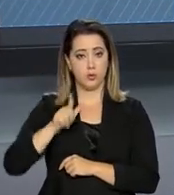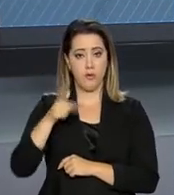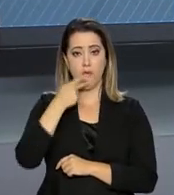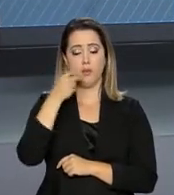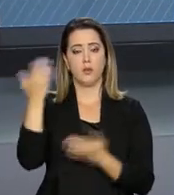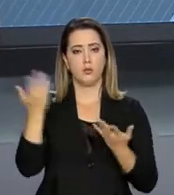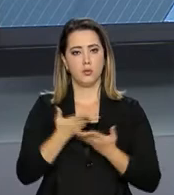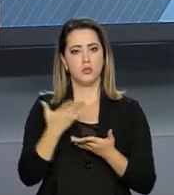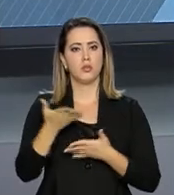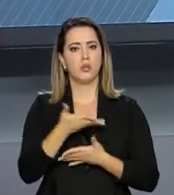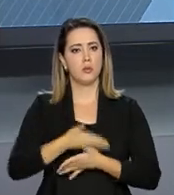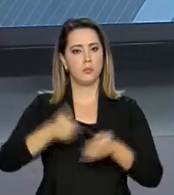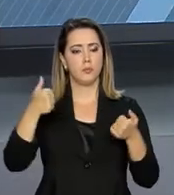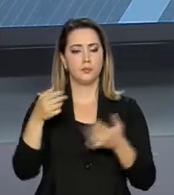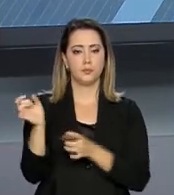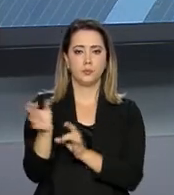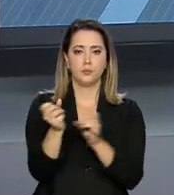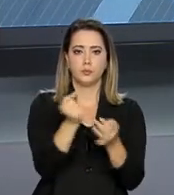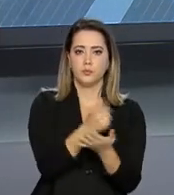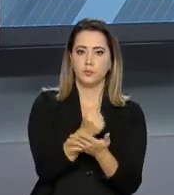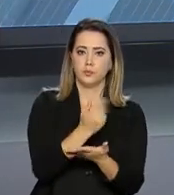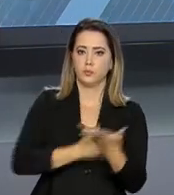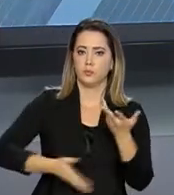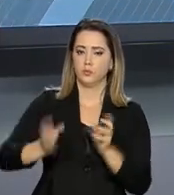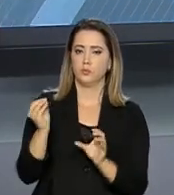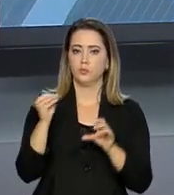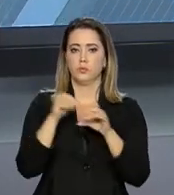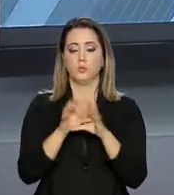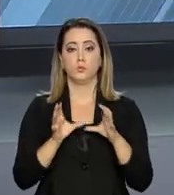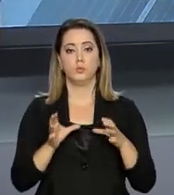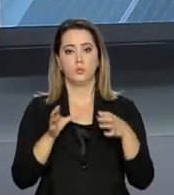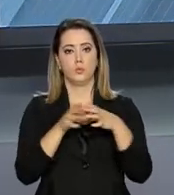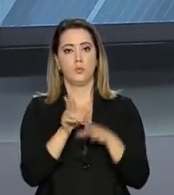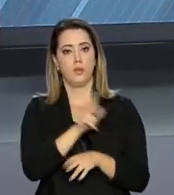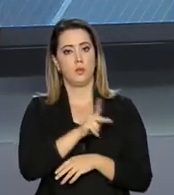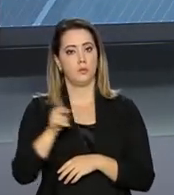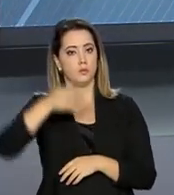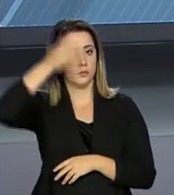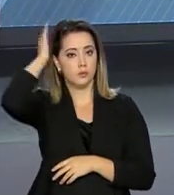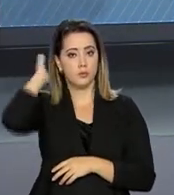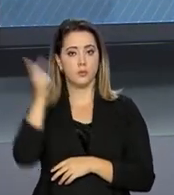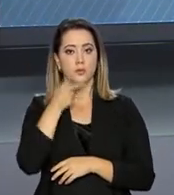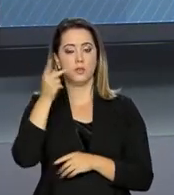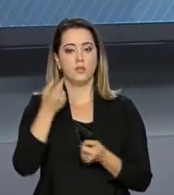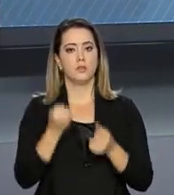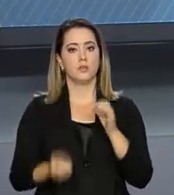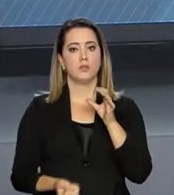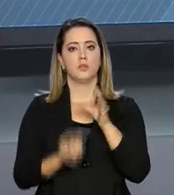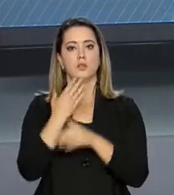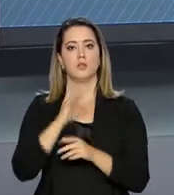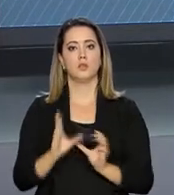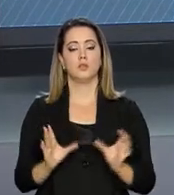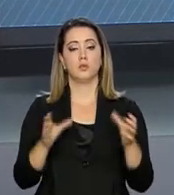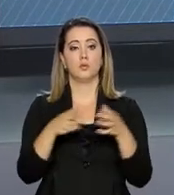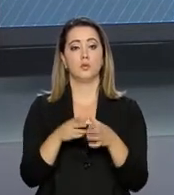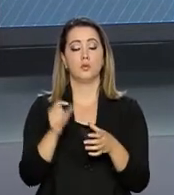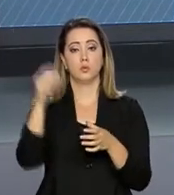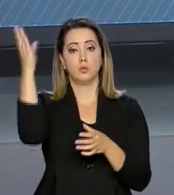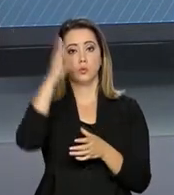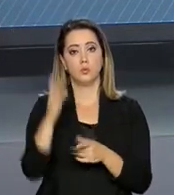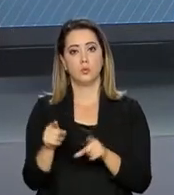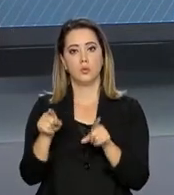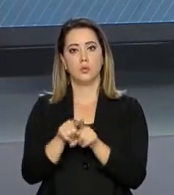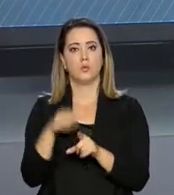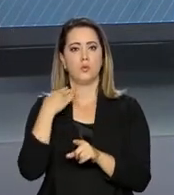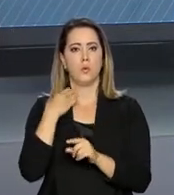intenção de aumentar o comércio e investimentos dentro do bloco o presidente michel temer defendeu a criação de uma filial brasileira